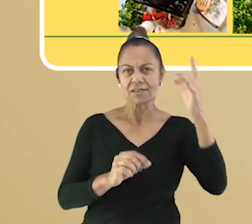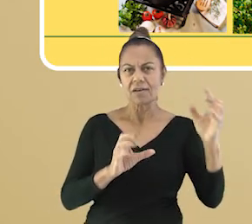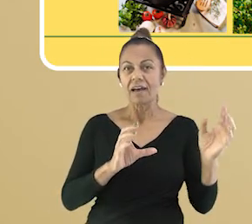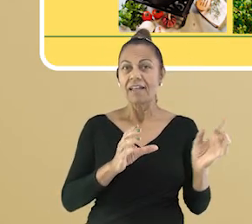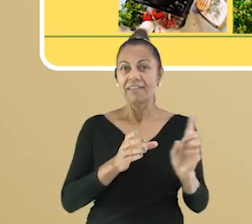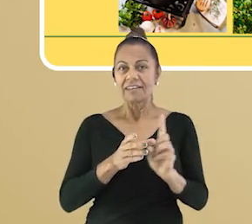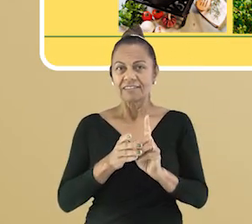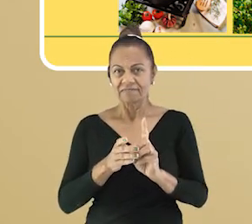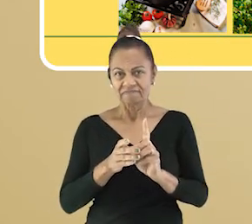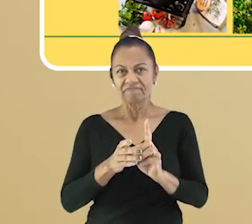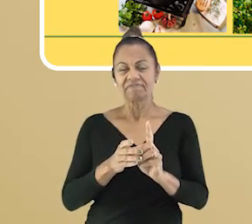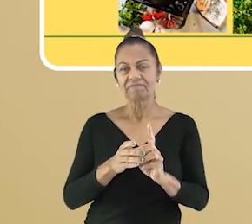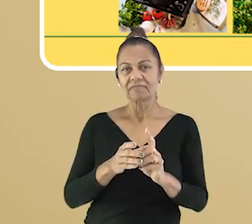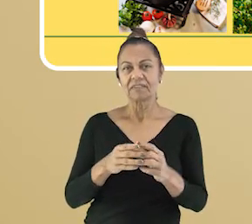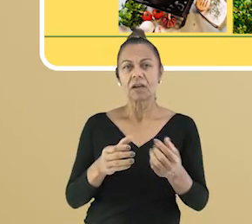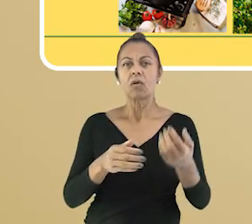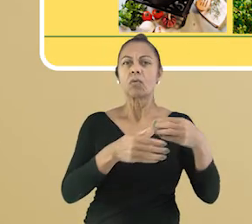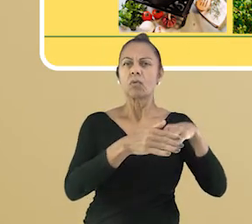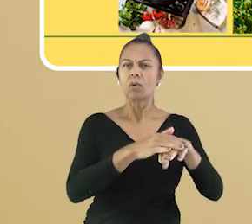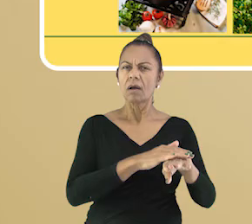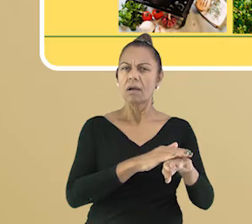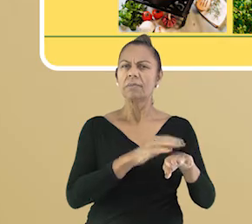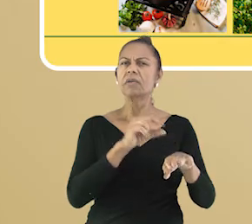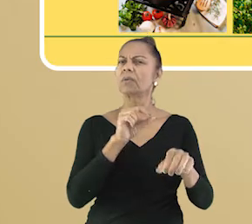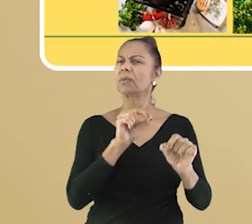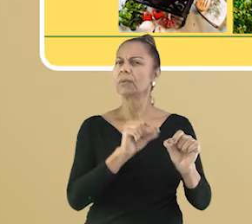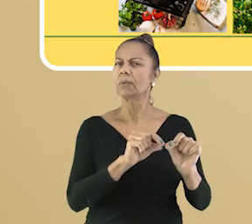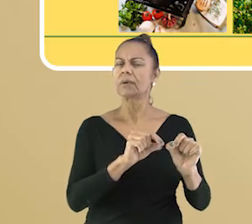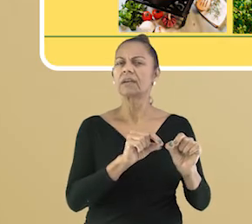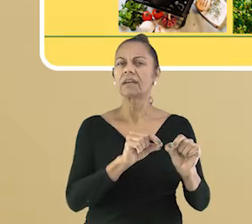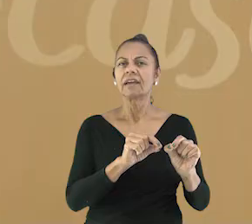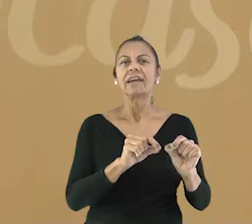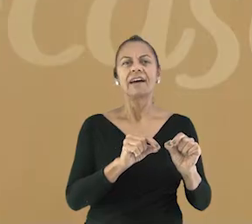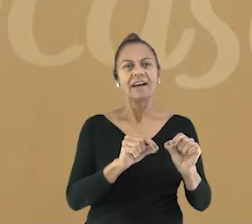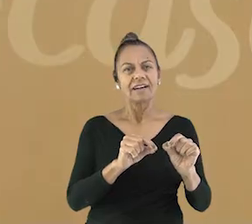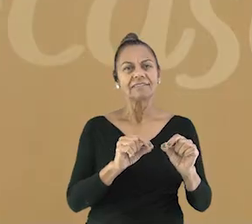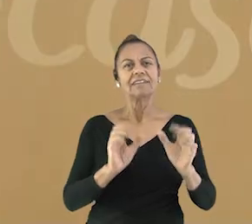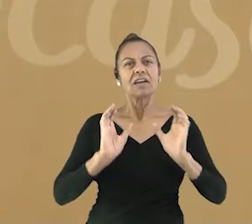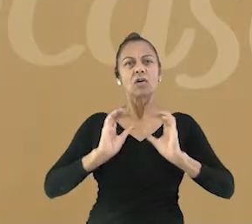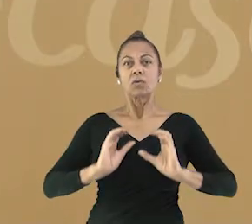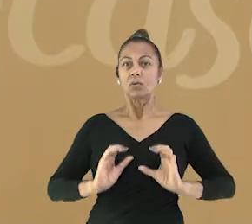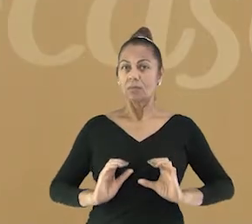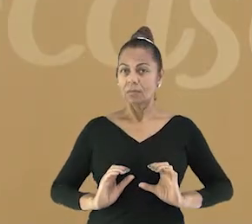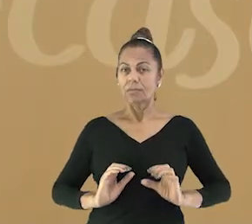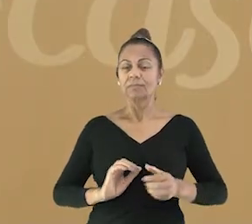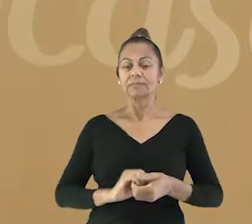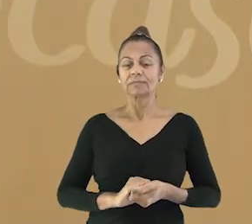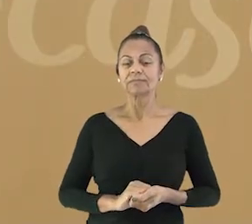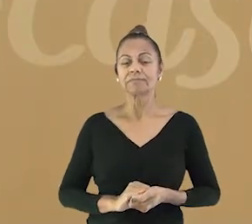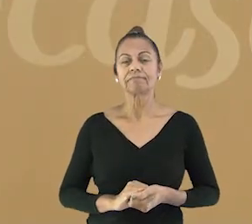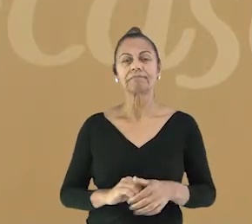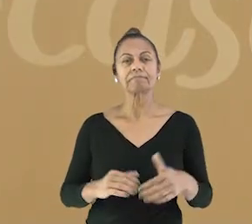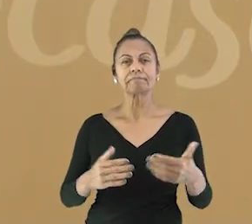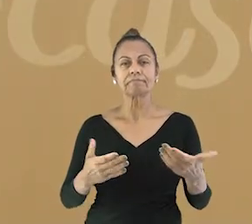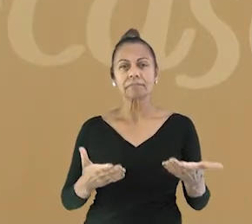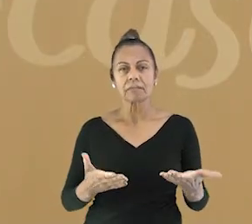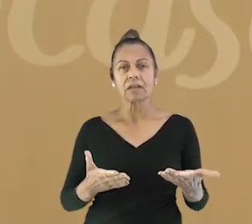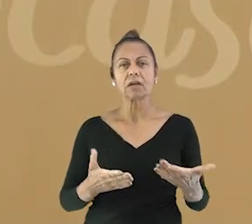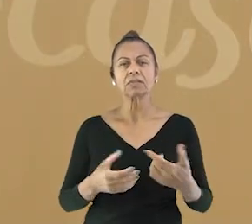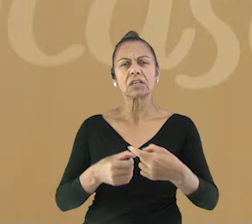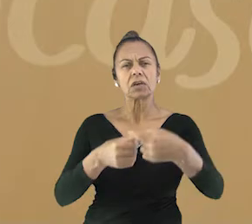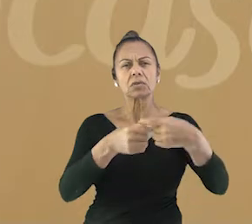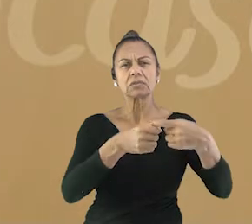inserida. Um hábito é uma maneira de se comportar. Em um município do estado do Espírito Santo, por